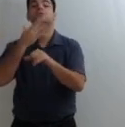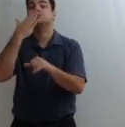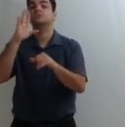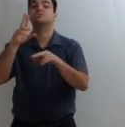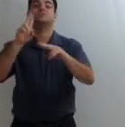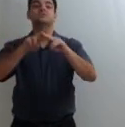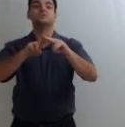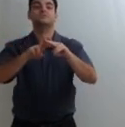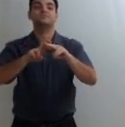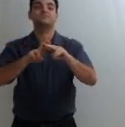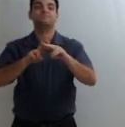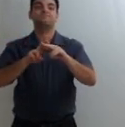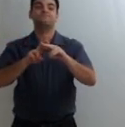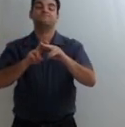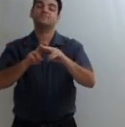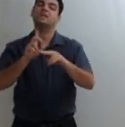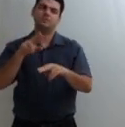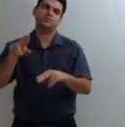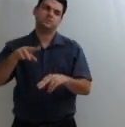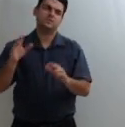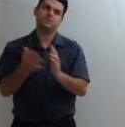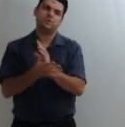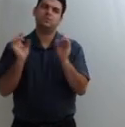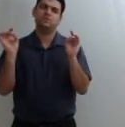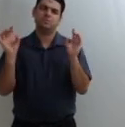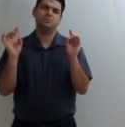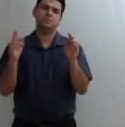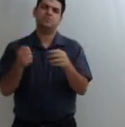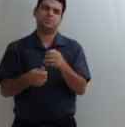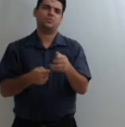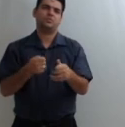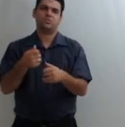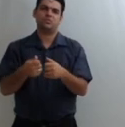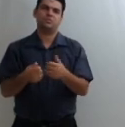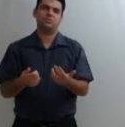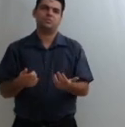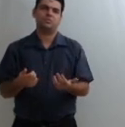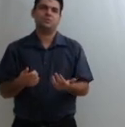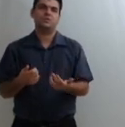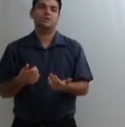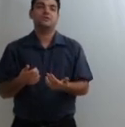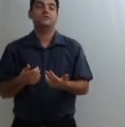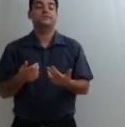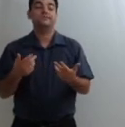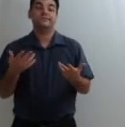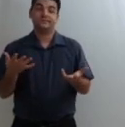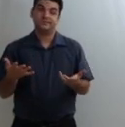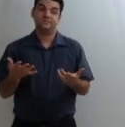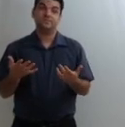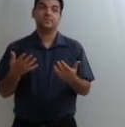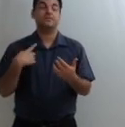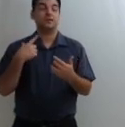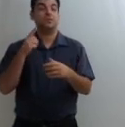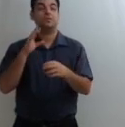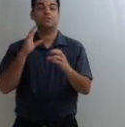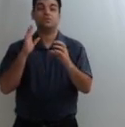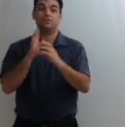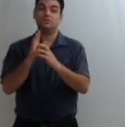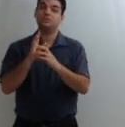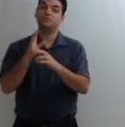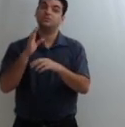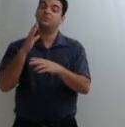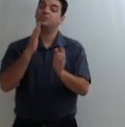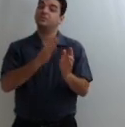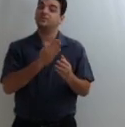caráter excepcional, na forma da disciplina do artigo 282, parágrafo 6º do Código de Processo Penal.